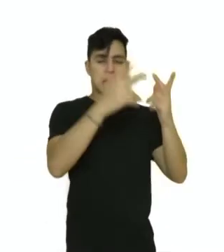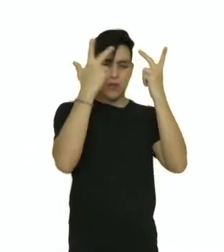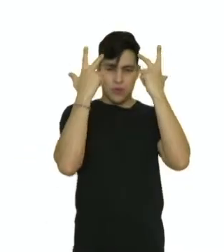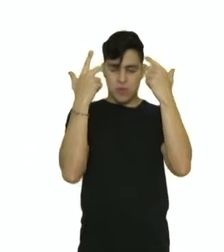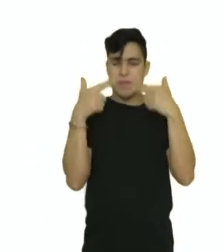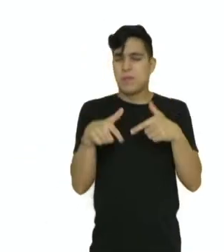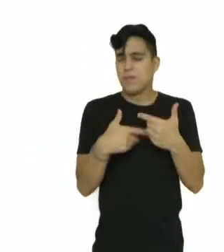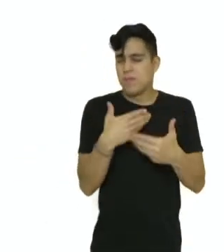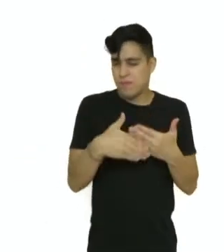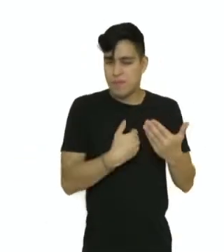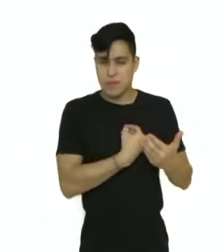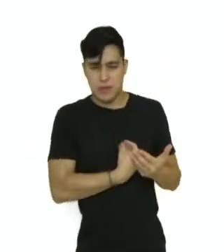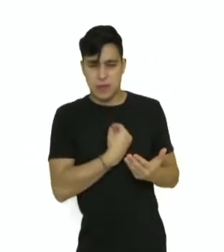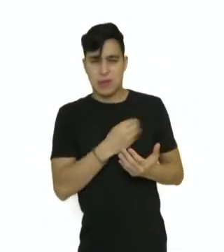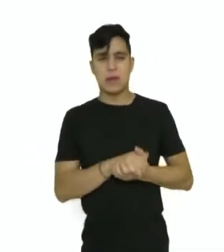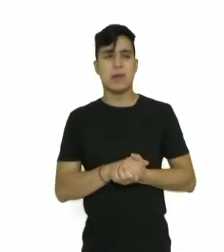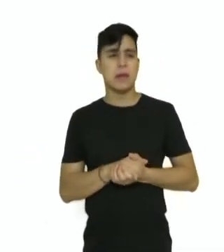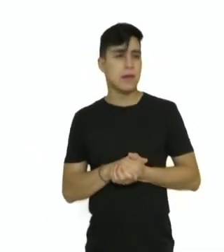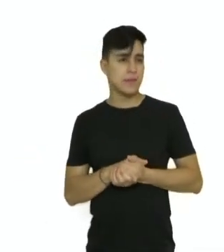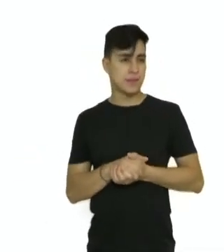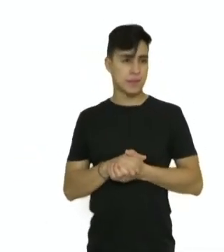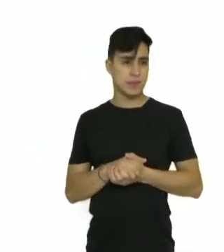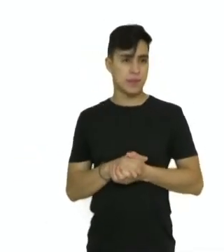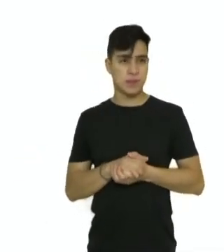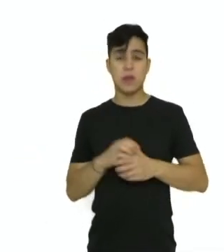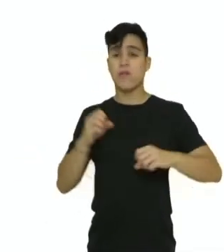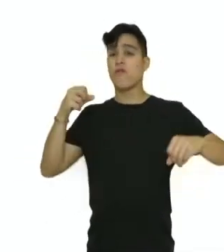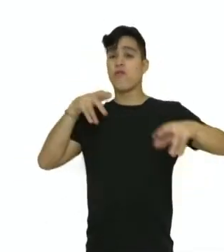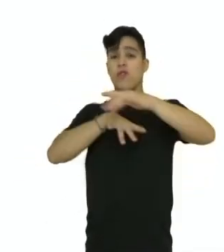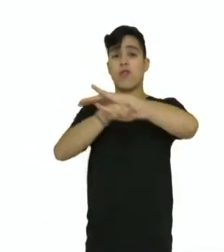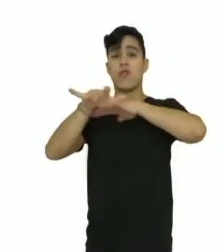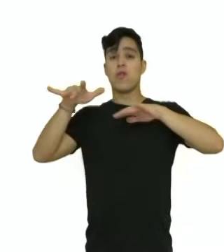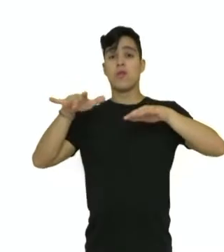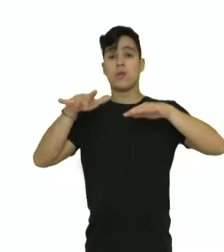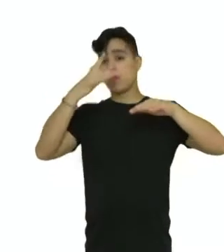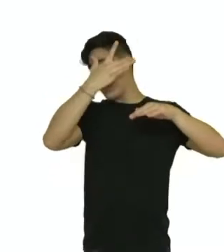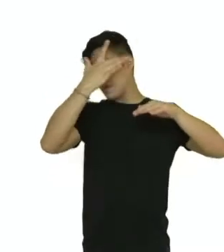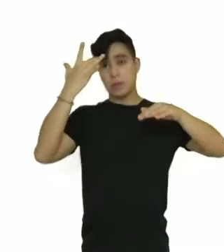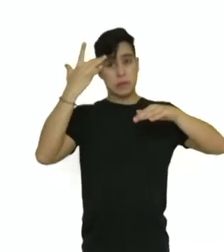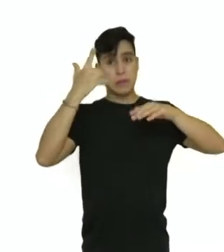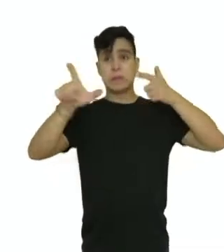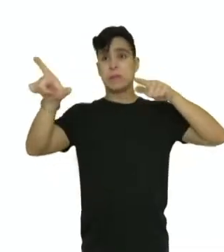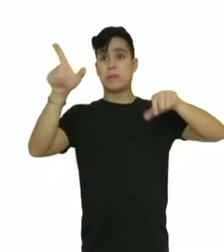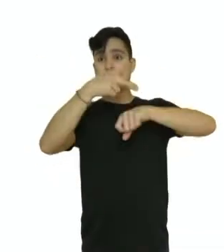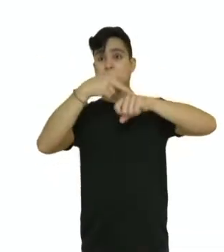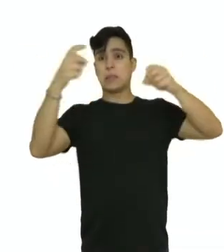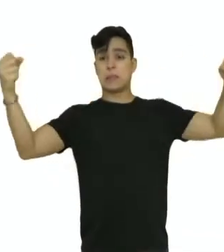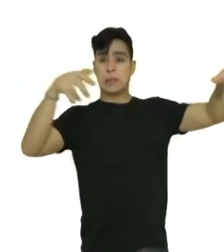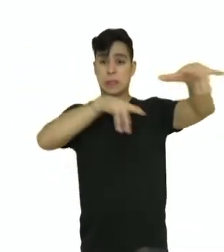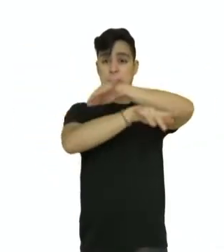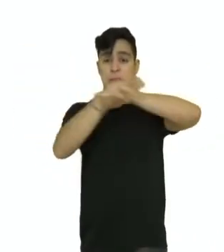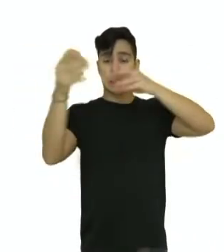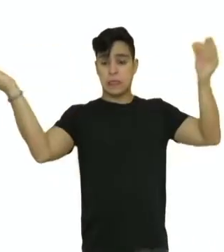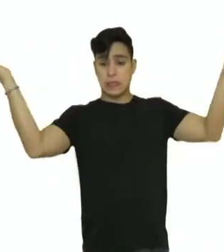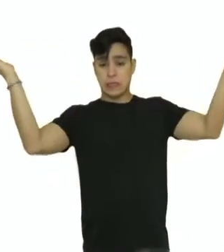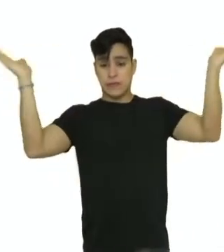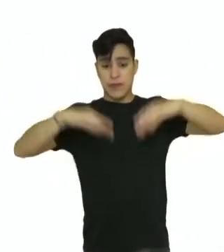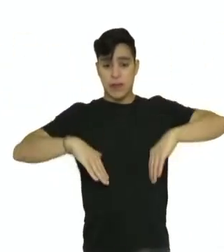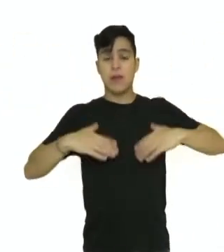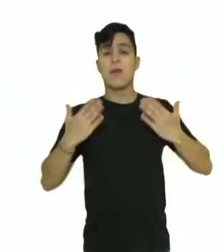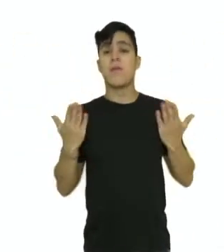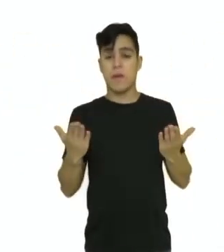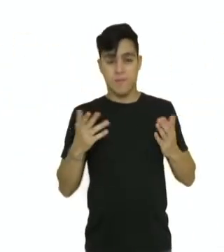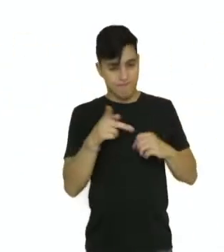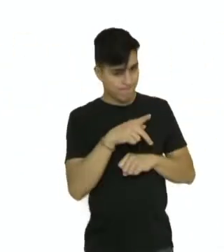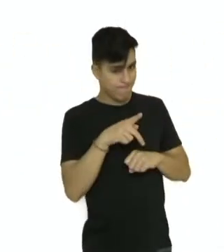Fluxo de imigrantes. Os países desenvolvidos são aqueles que recebem o maior número de imigrantes na atualidade,